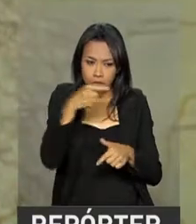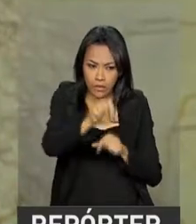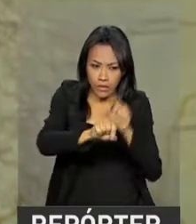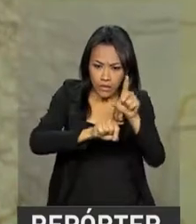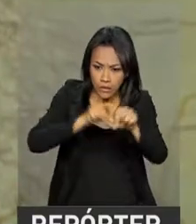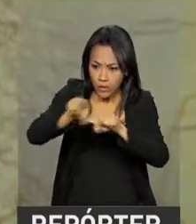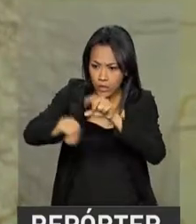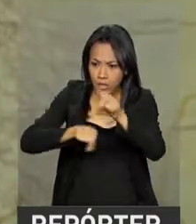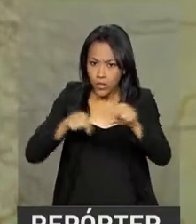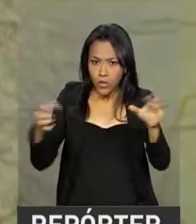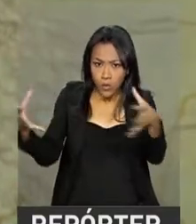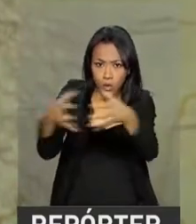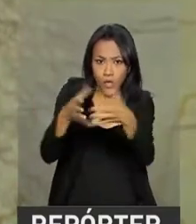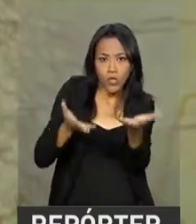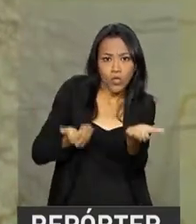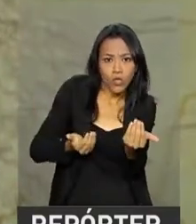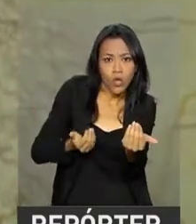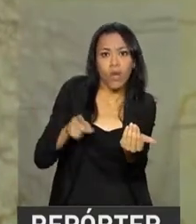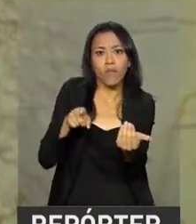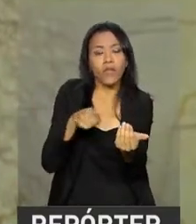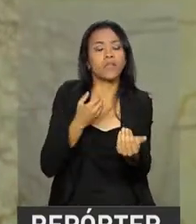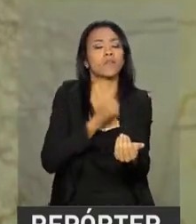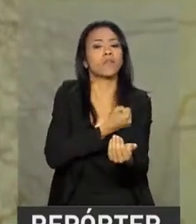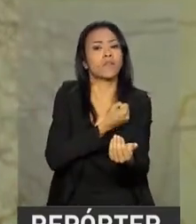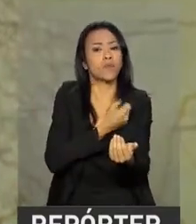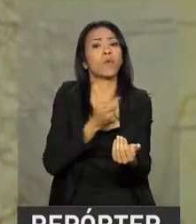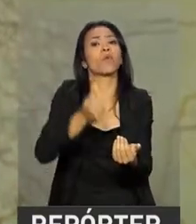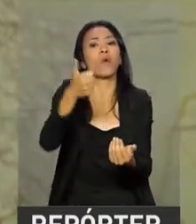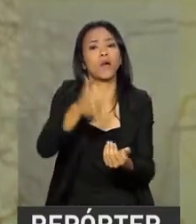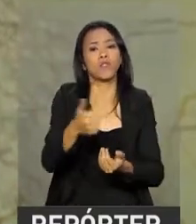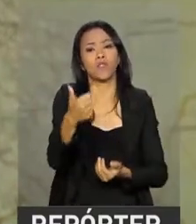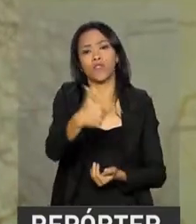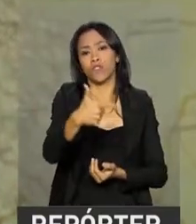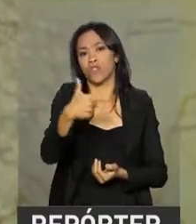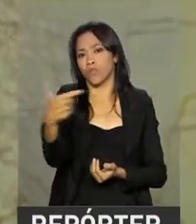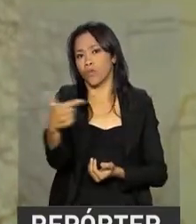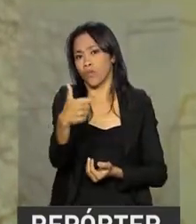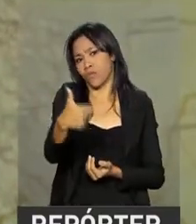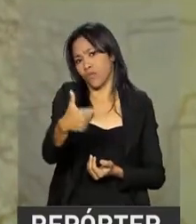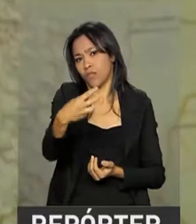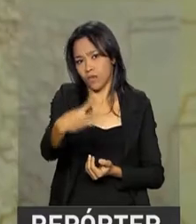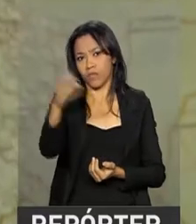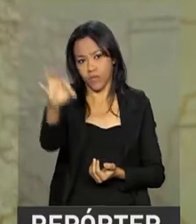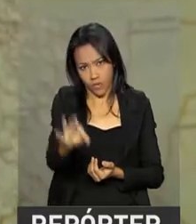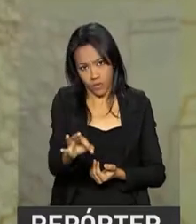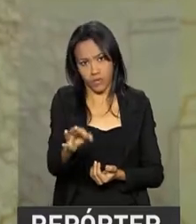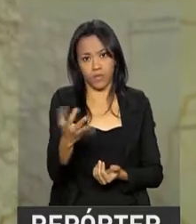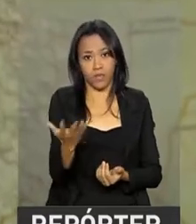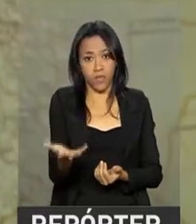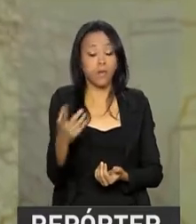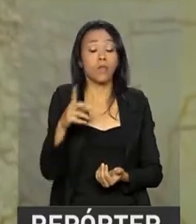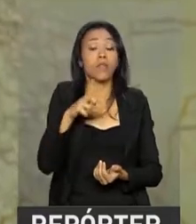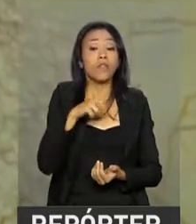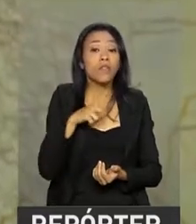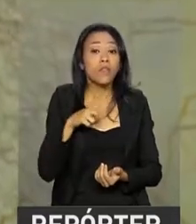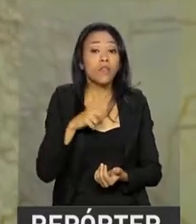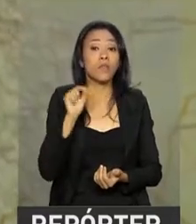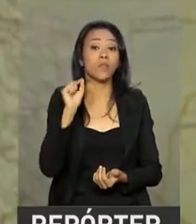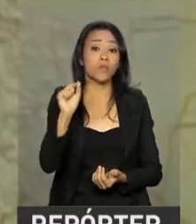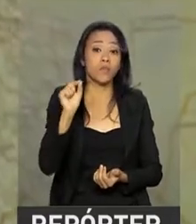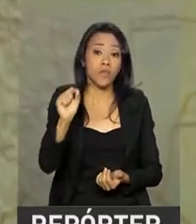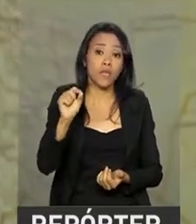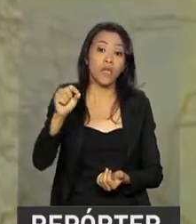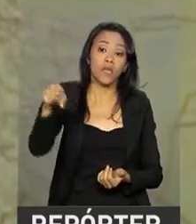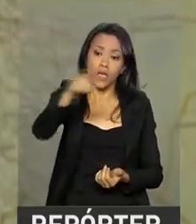população mais jovem esse número vai chegar quase 2 23% ou seja existem todo um público que